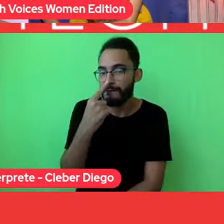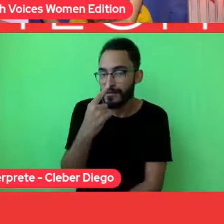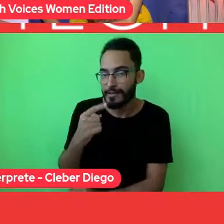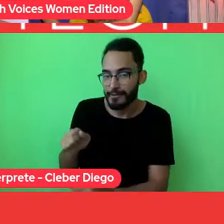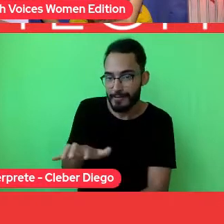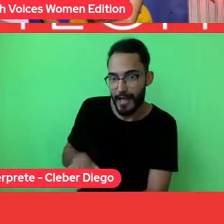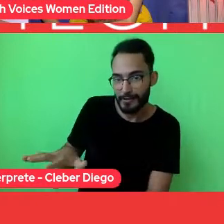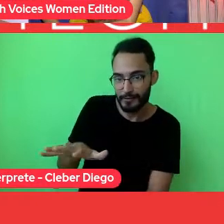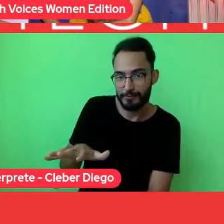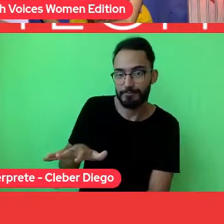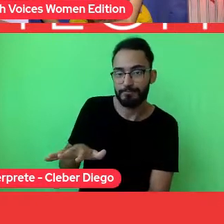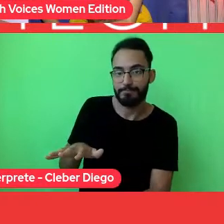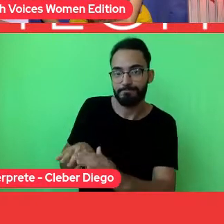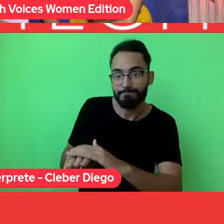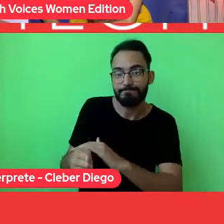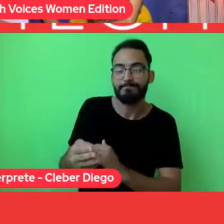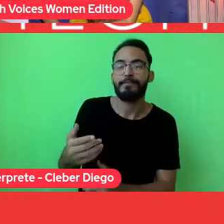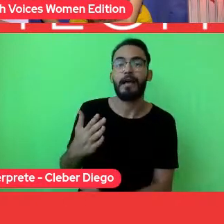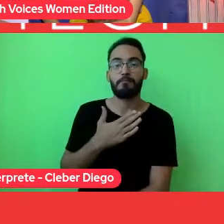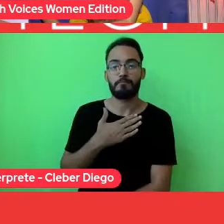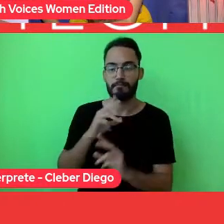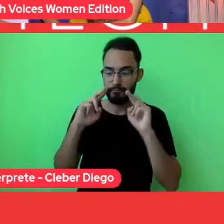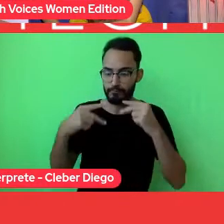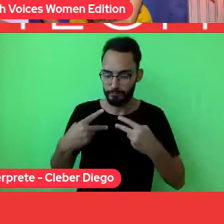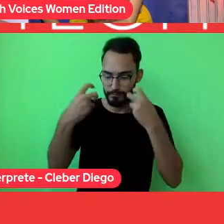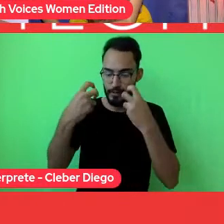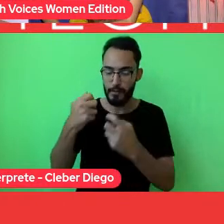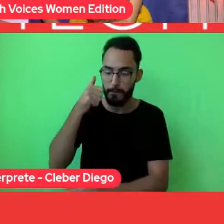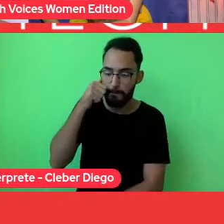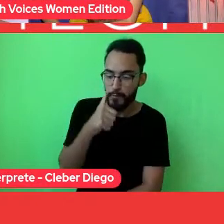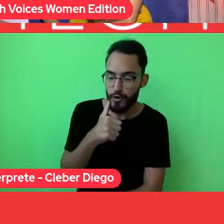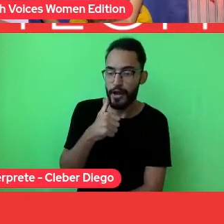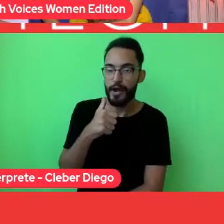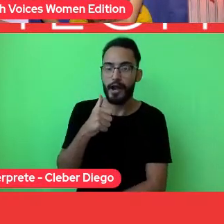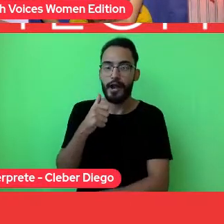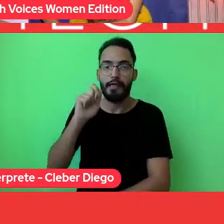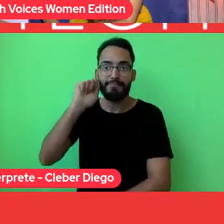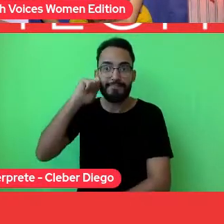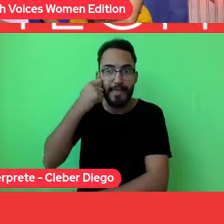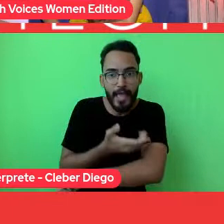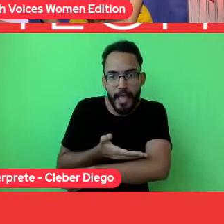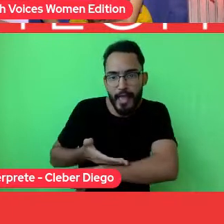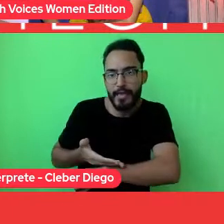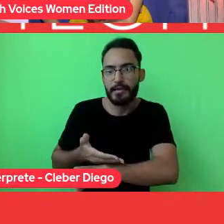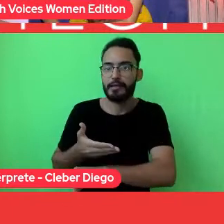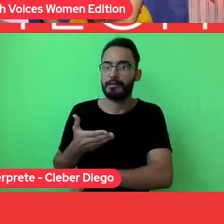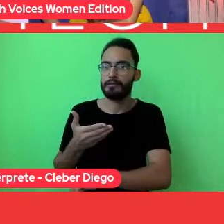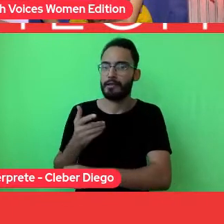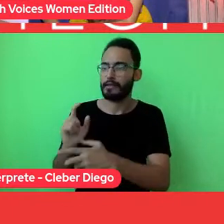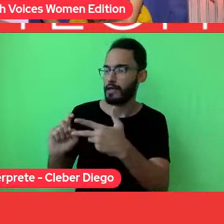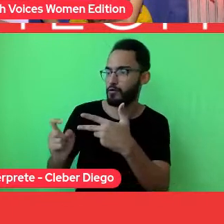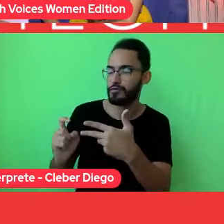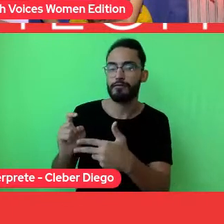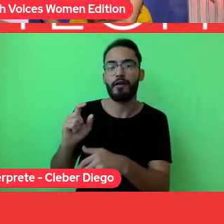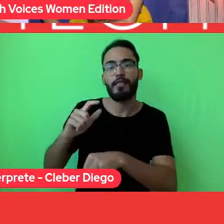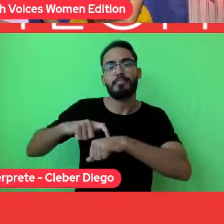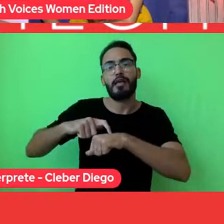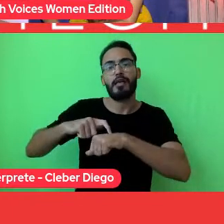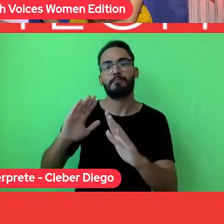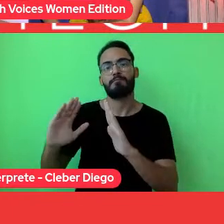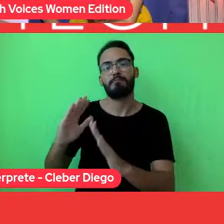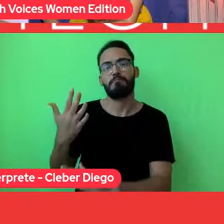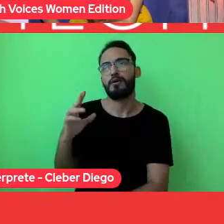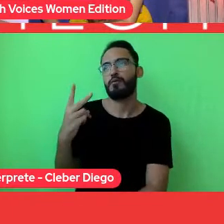que eu me reconheci como mulher negra executiva não muito tempo atrás, né? Então, mais ou menos em